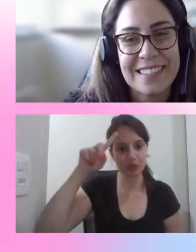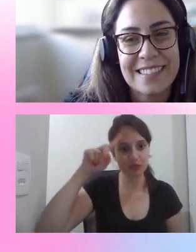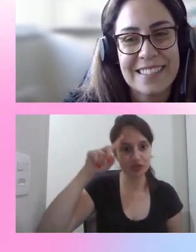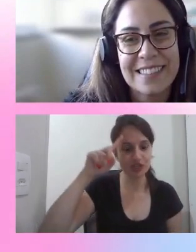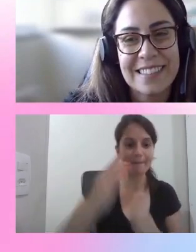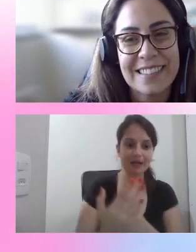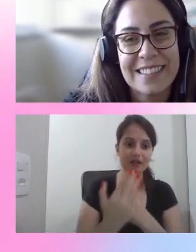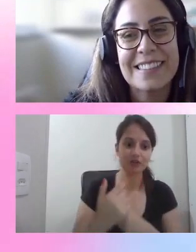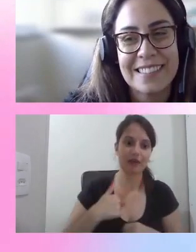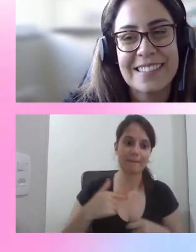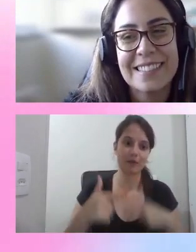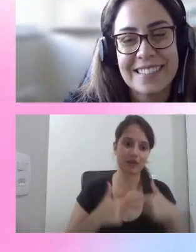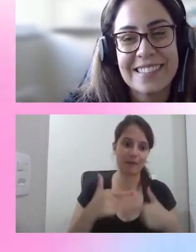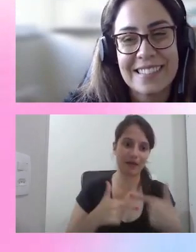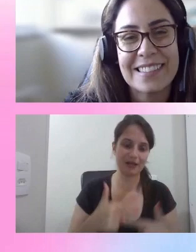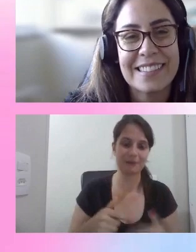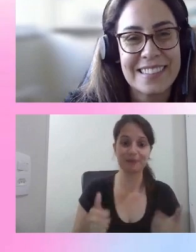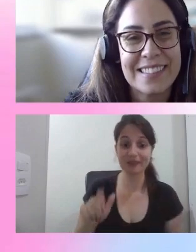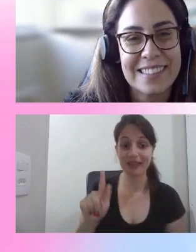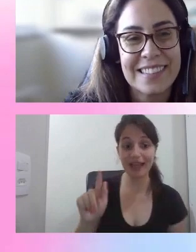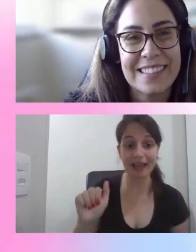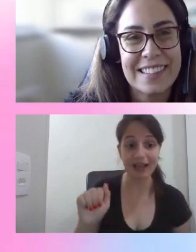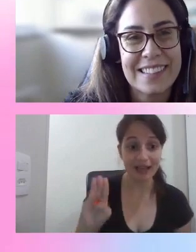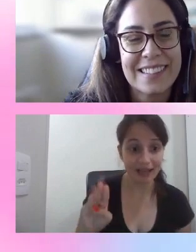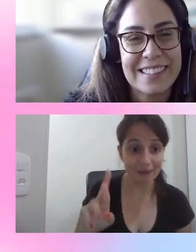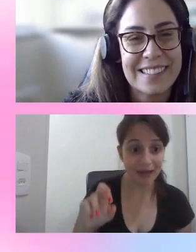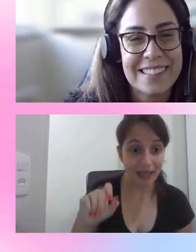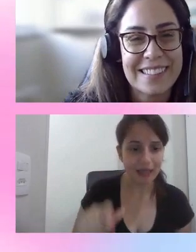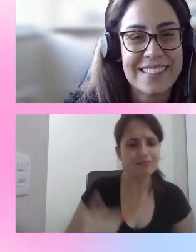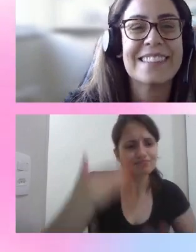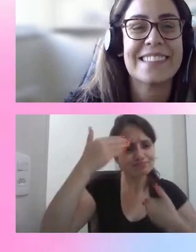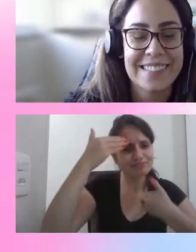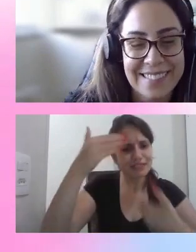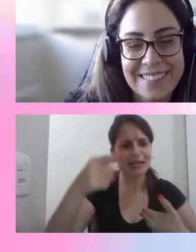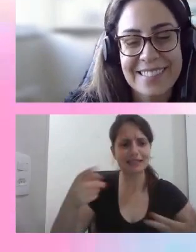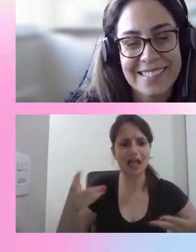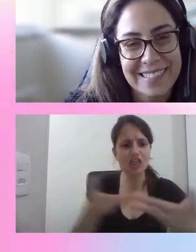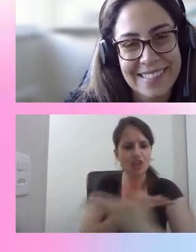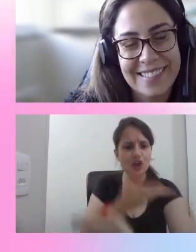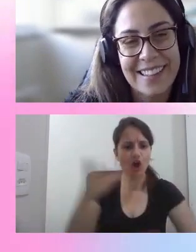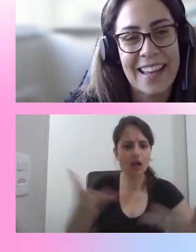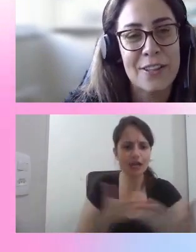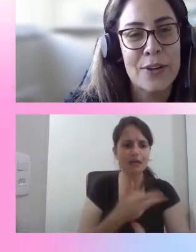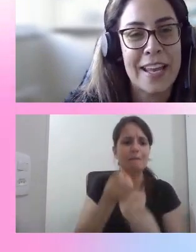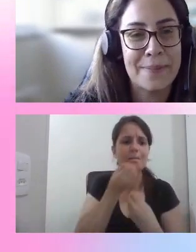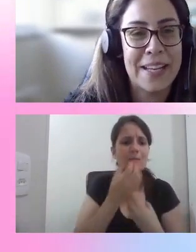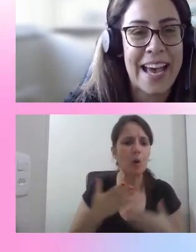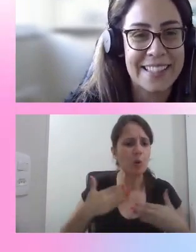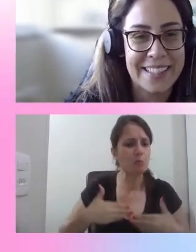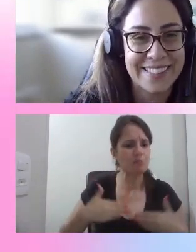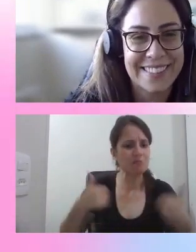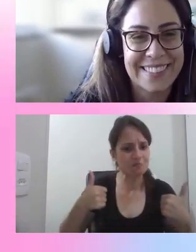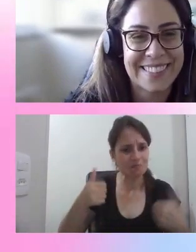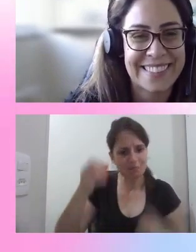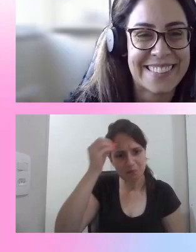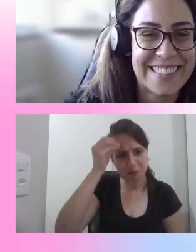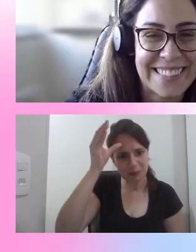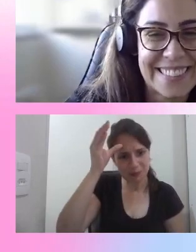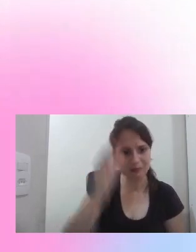nossos processos Gabriela Muito obrigado pela troca foi enriquecedor adorei